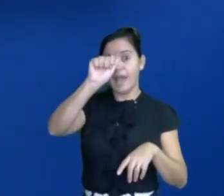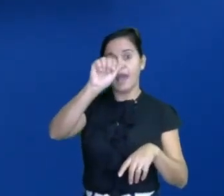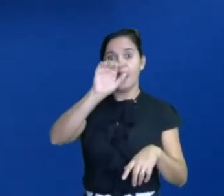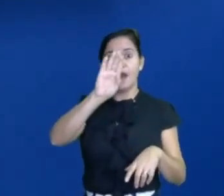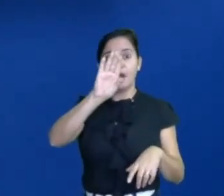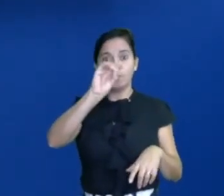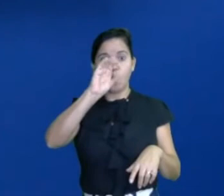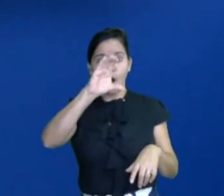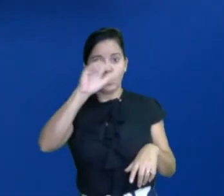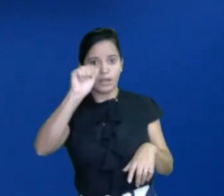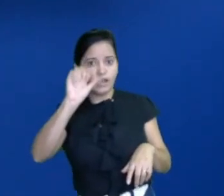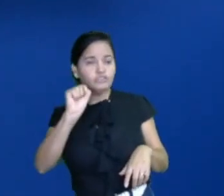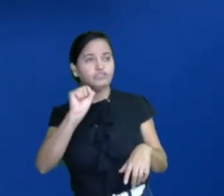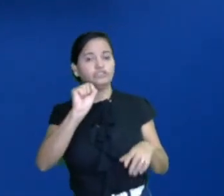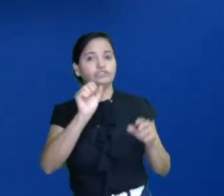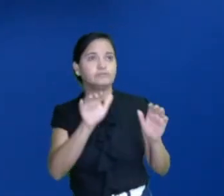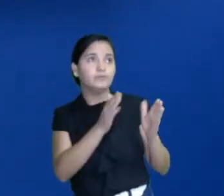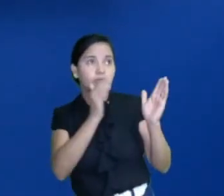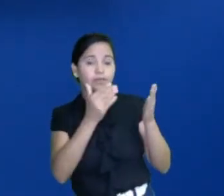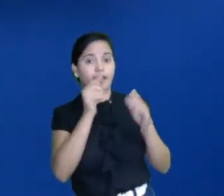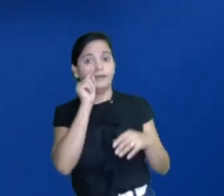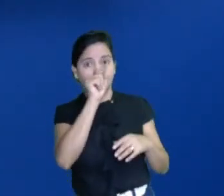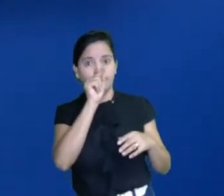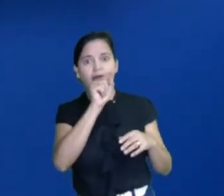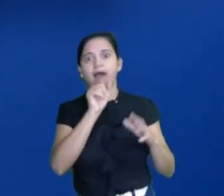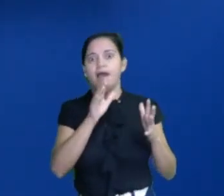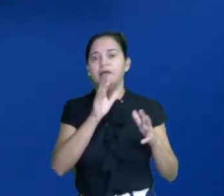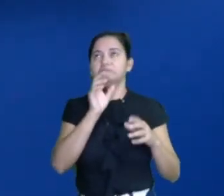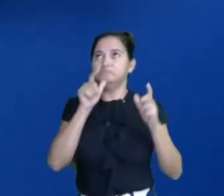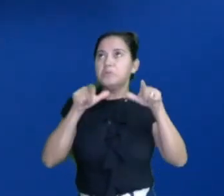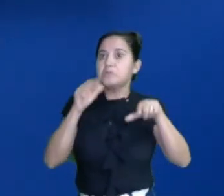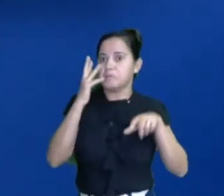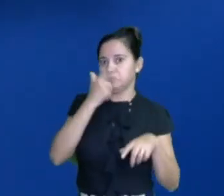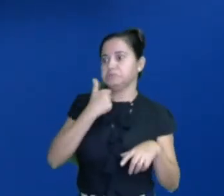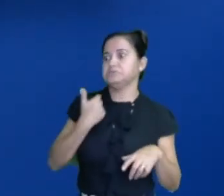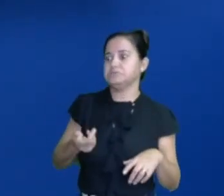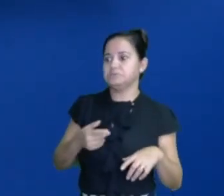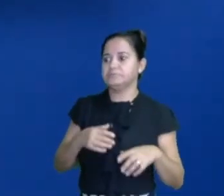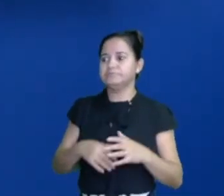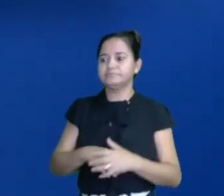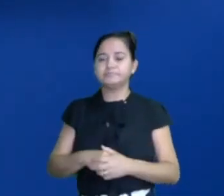é preservado ali, entendeu? Aquele local.